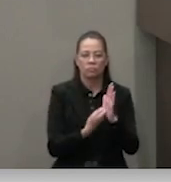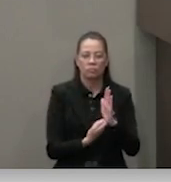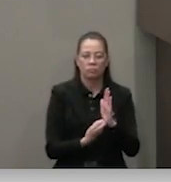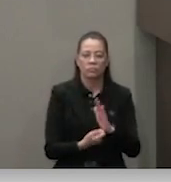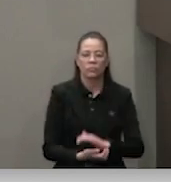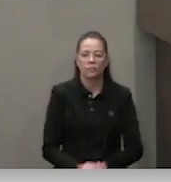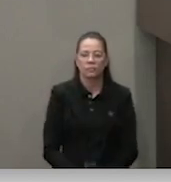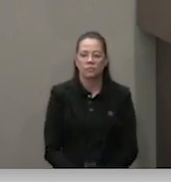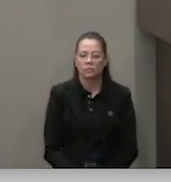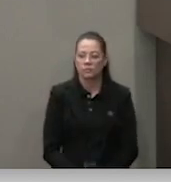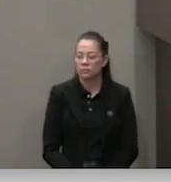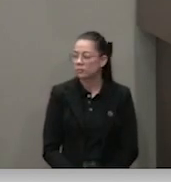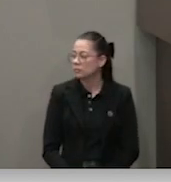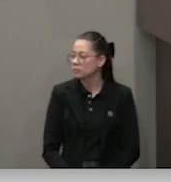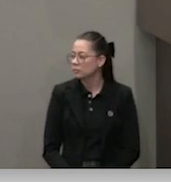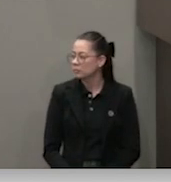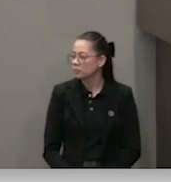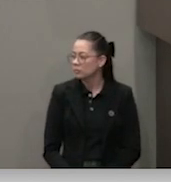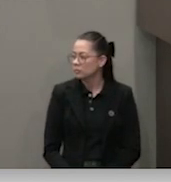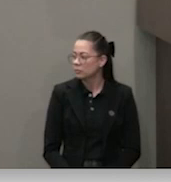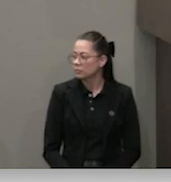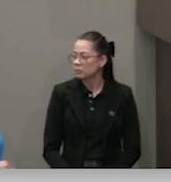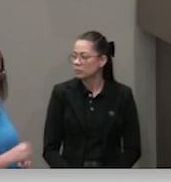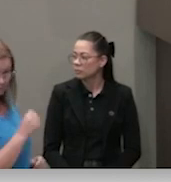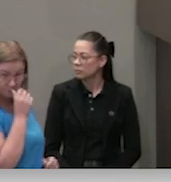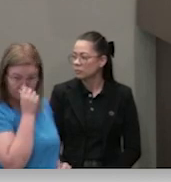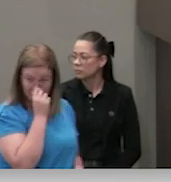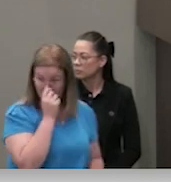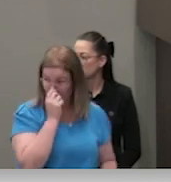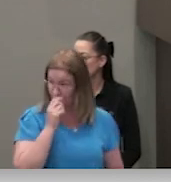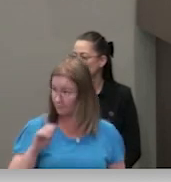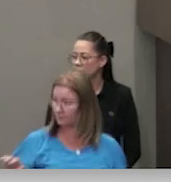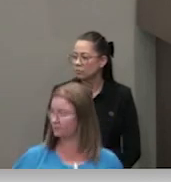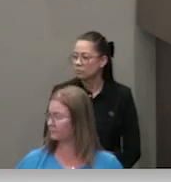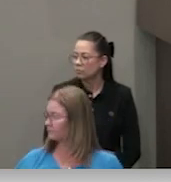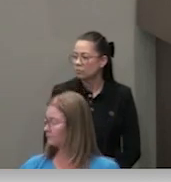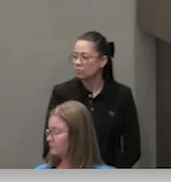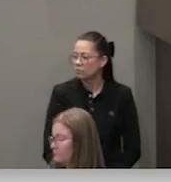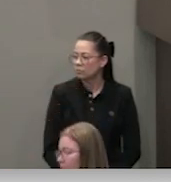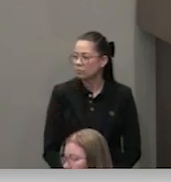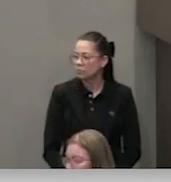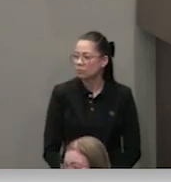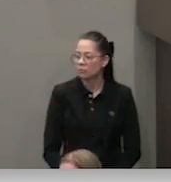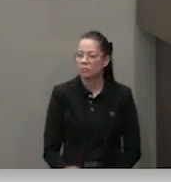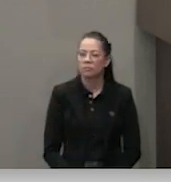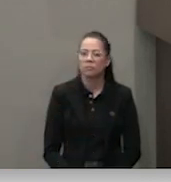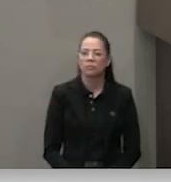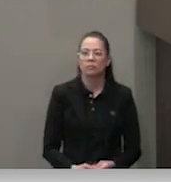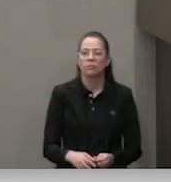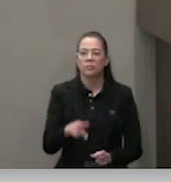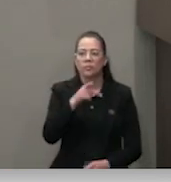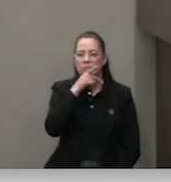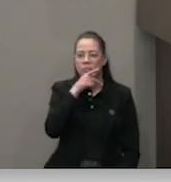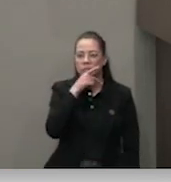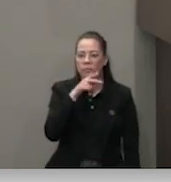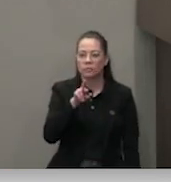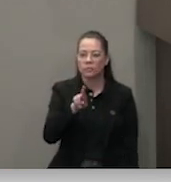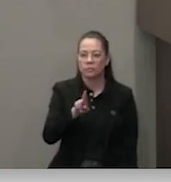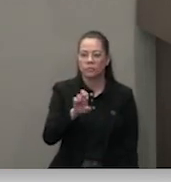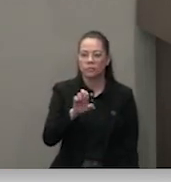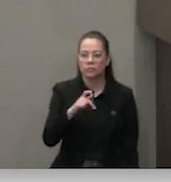Obrigado Presidente Obrigado vereadora republicanos tenho tempo regimental para sua